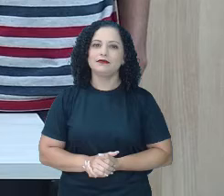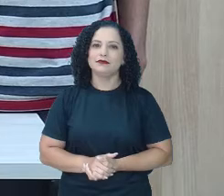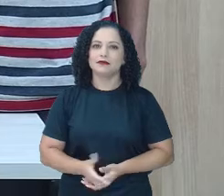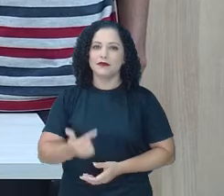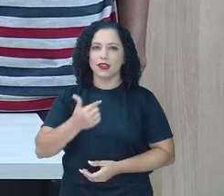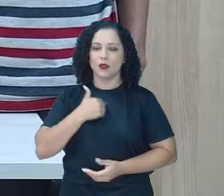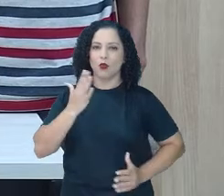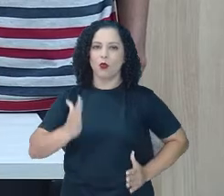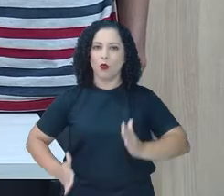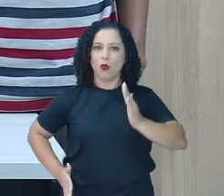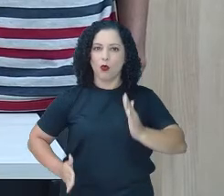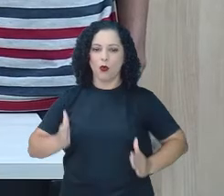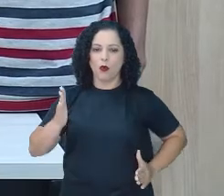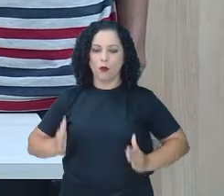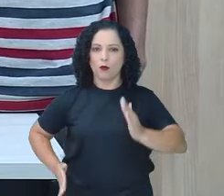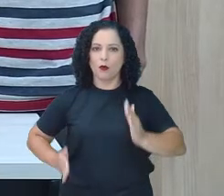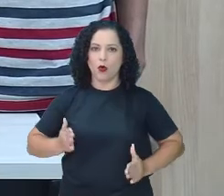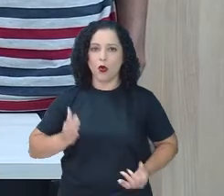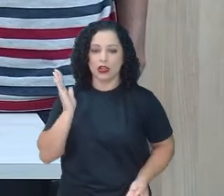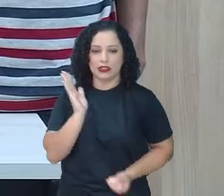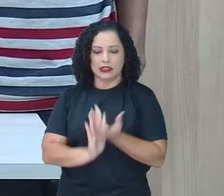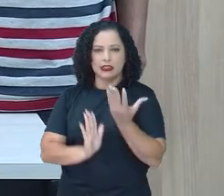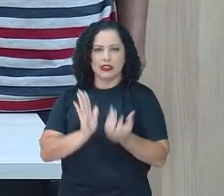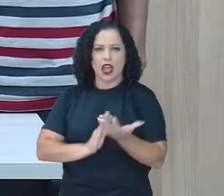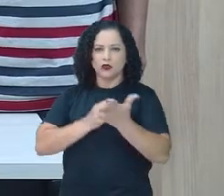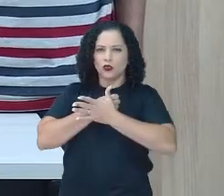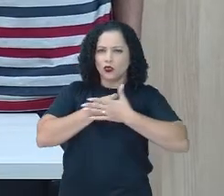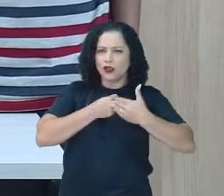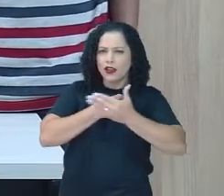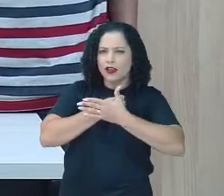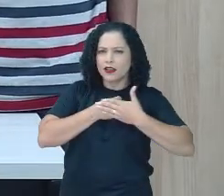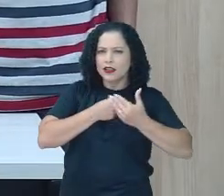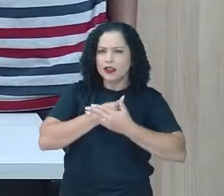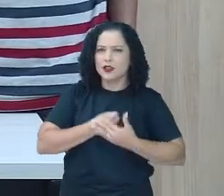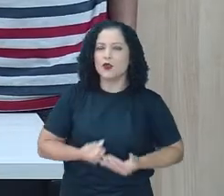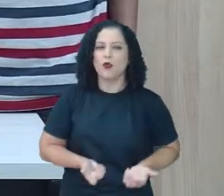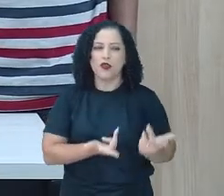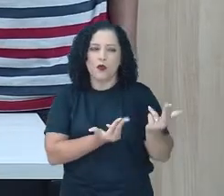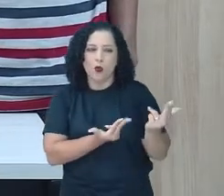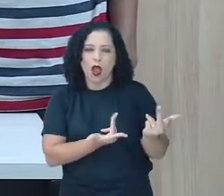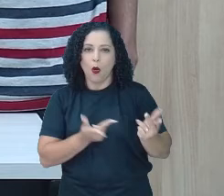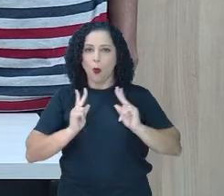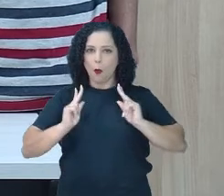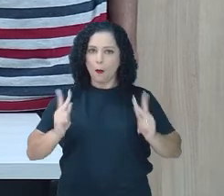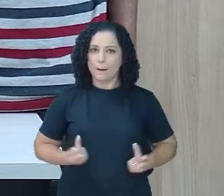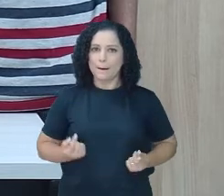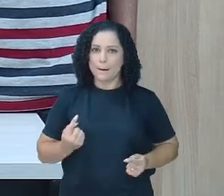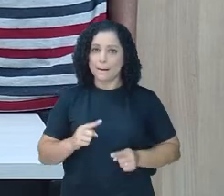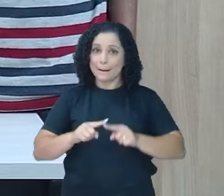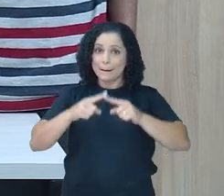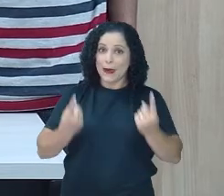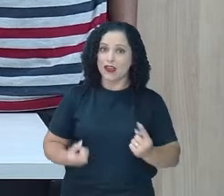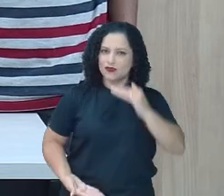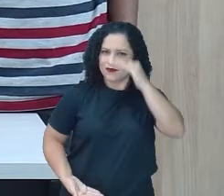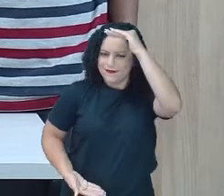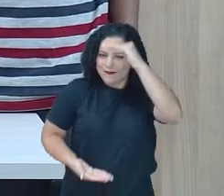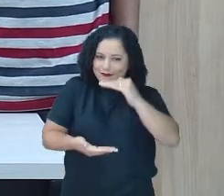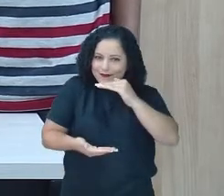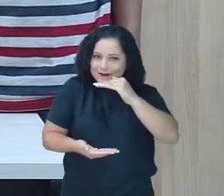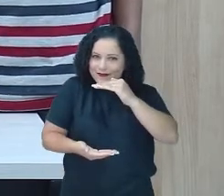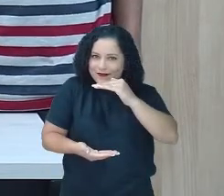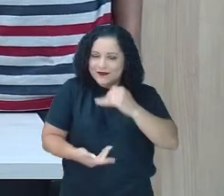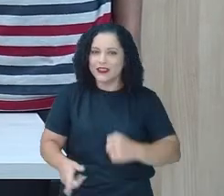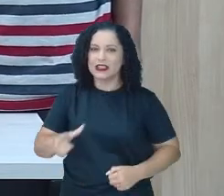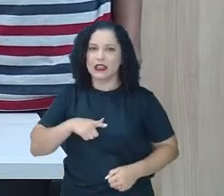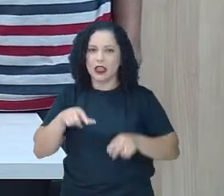Sou um robô humanoide construído com carinho para parecer humano, só que bem pequenininho. Tenho